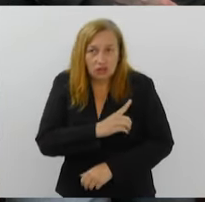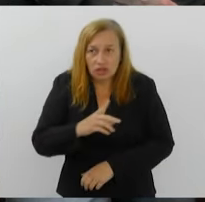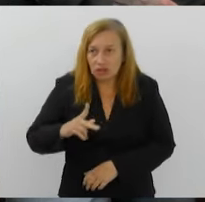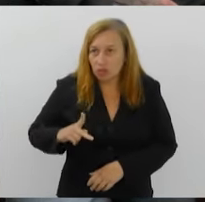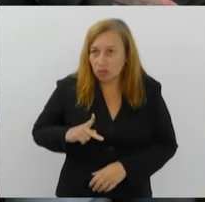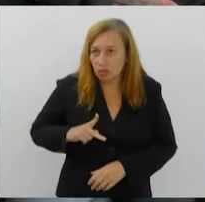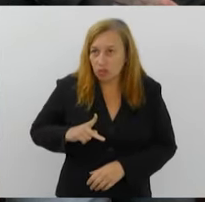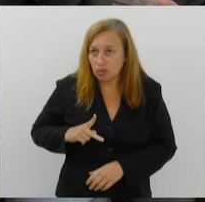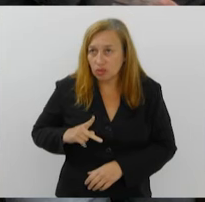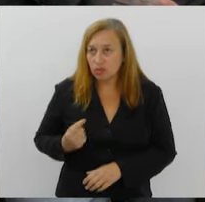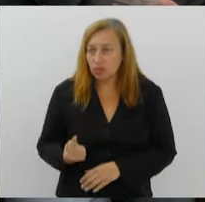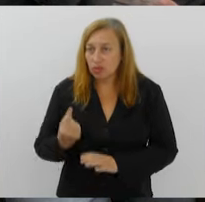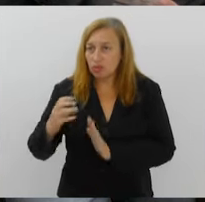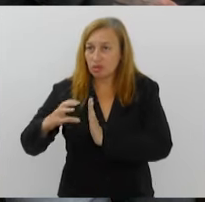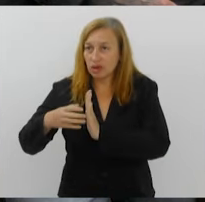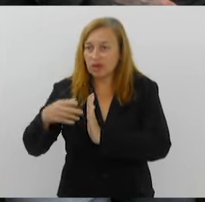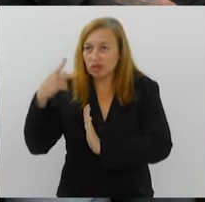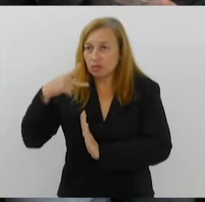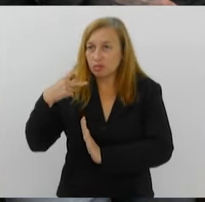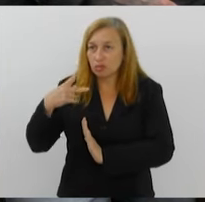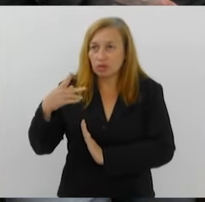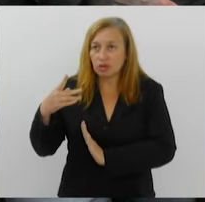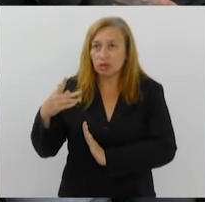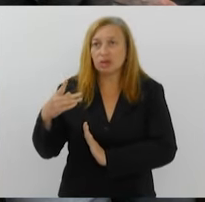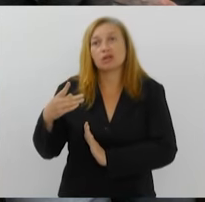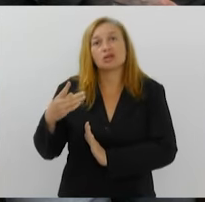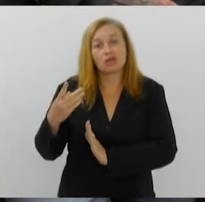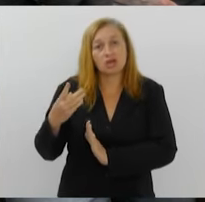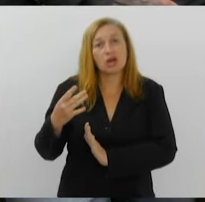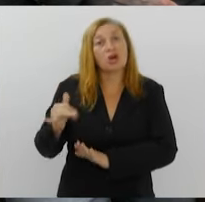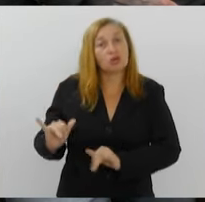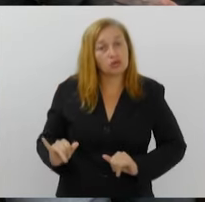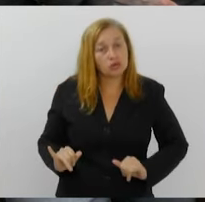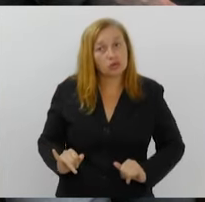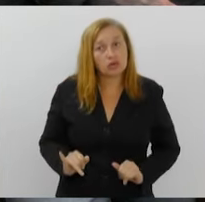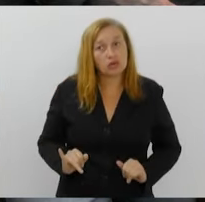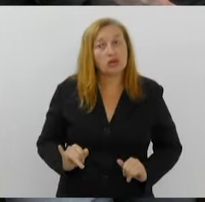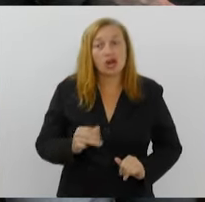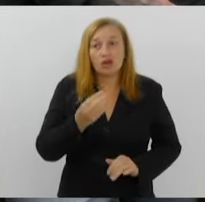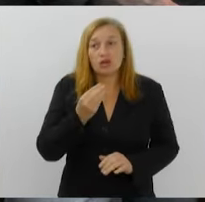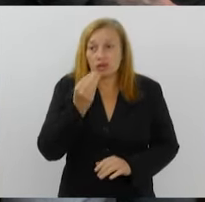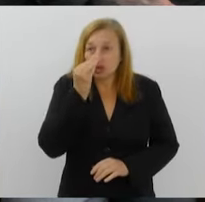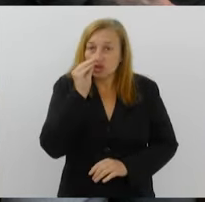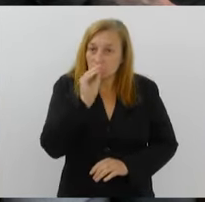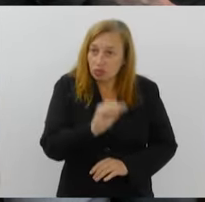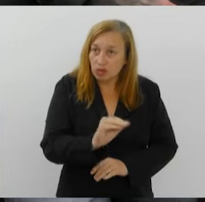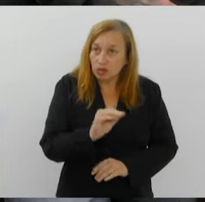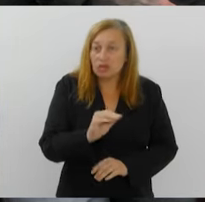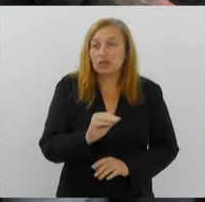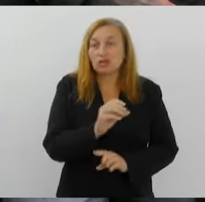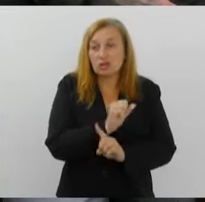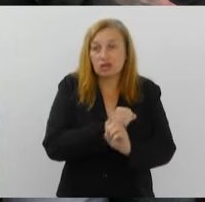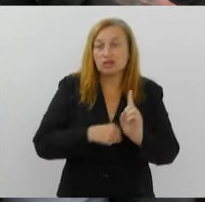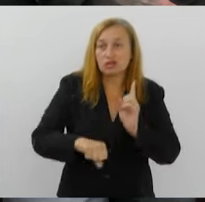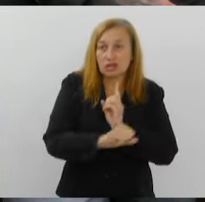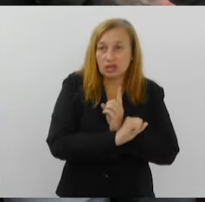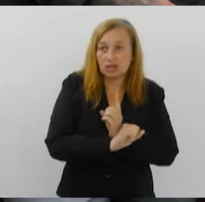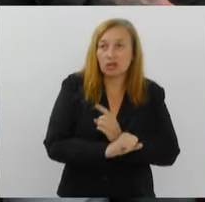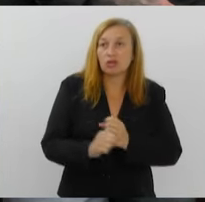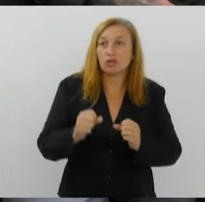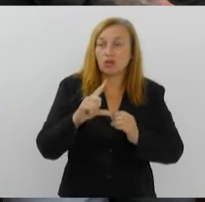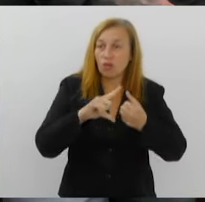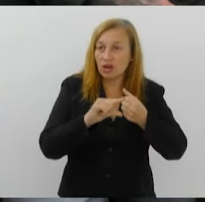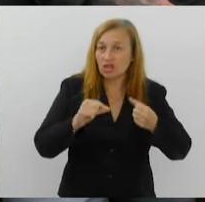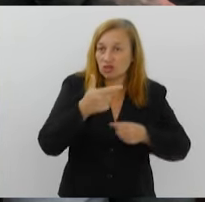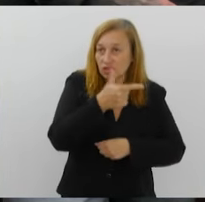com um partido político, é um tapa na cara do cidadão do Rio de Janeiro, uma falta de respeito com as instituições. O artigo 24 do nosso regimento